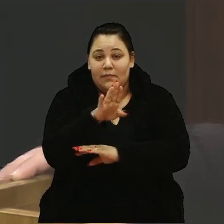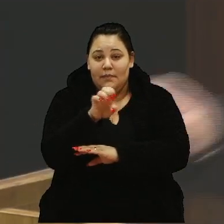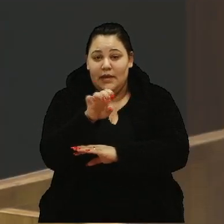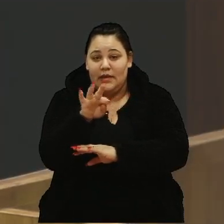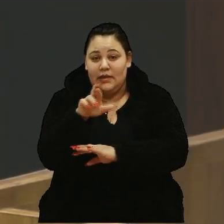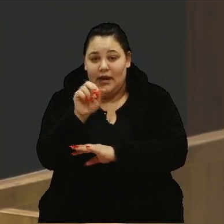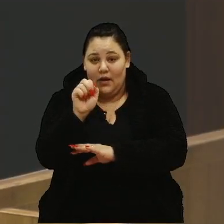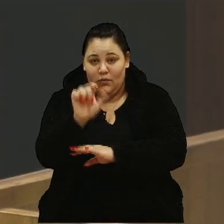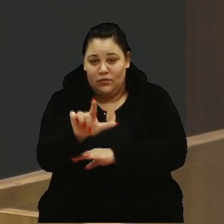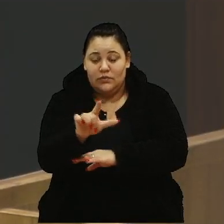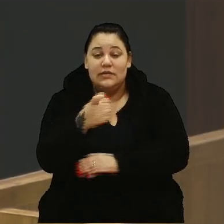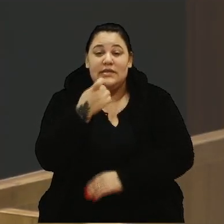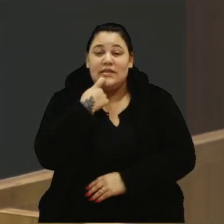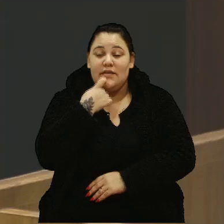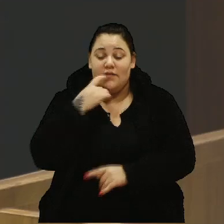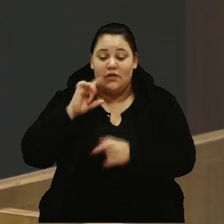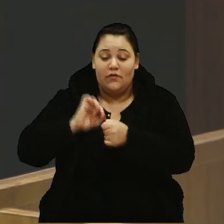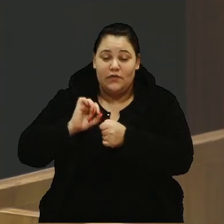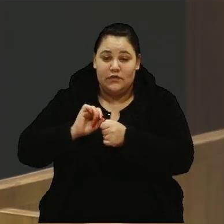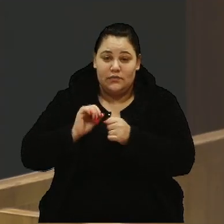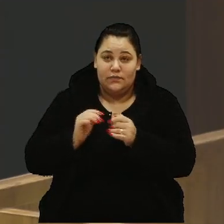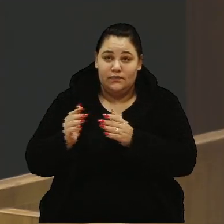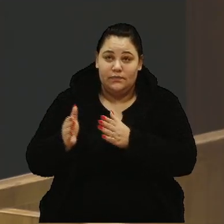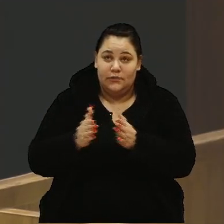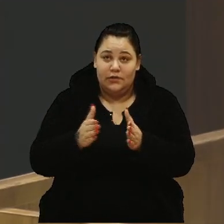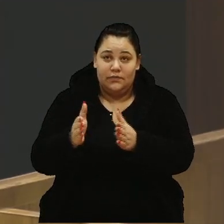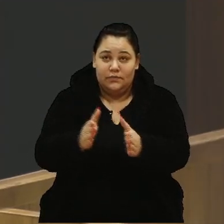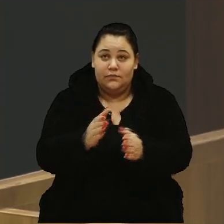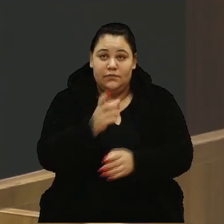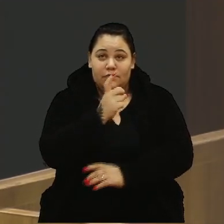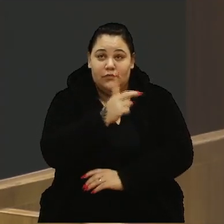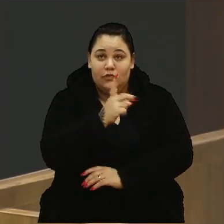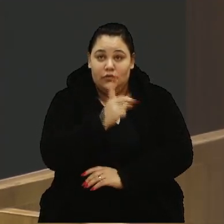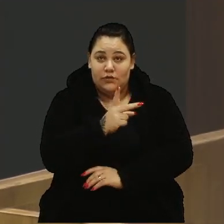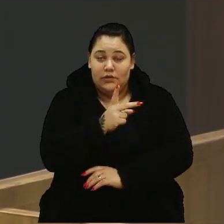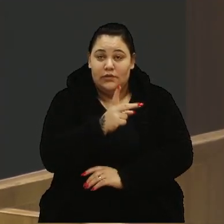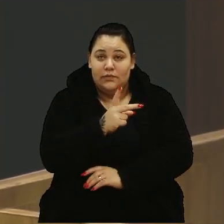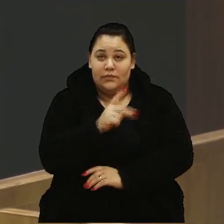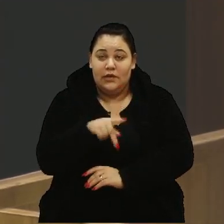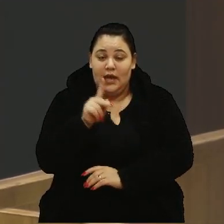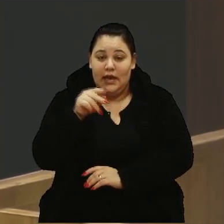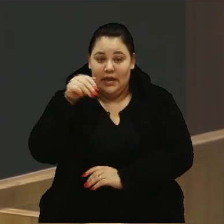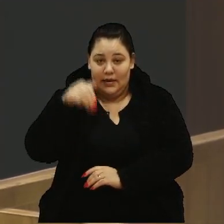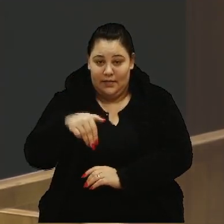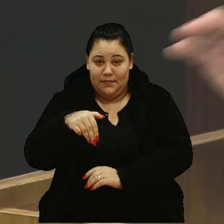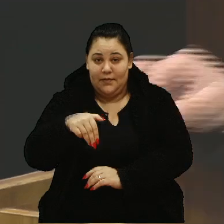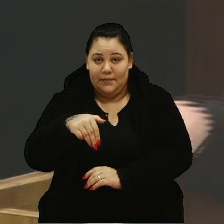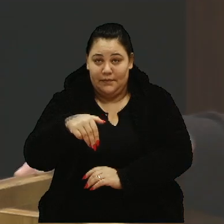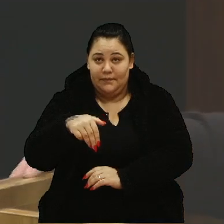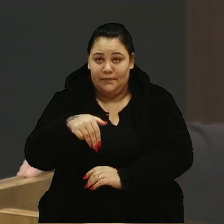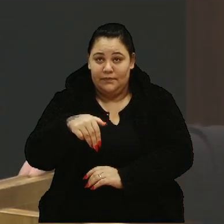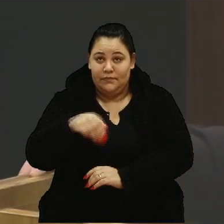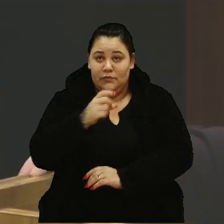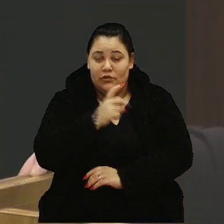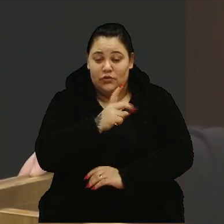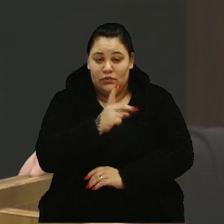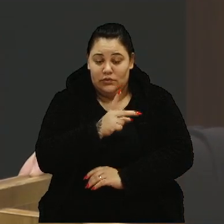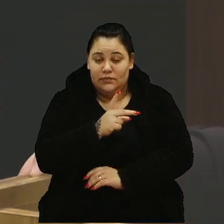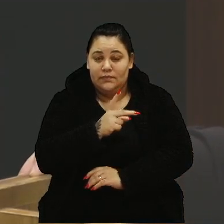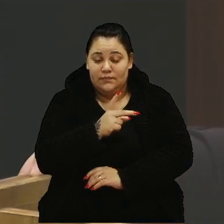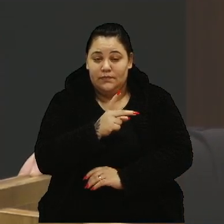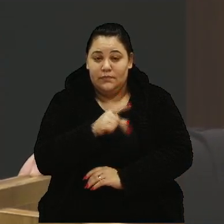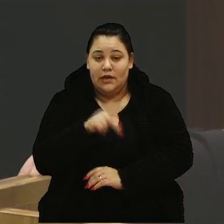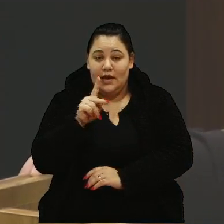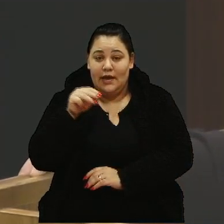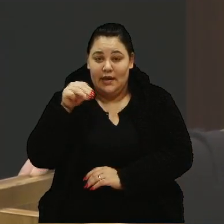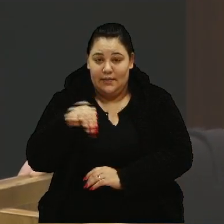Sexta-feira, eu fiz um percurso dos 12 quilômetros da perimetral. Um percurso de 12 quilômetros